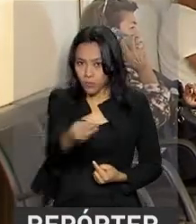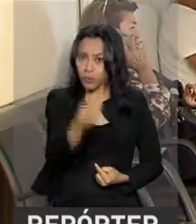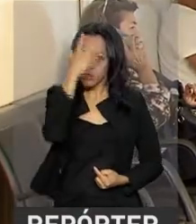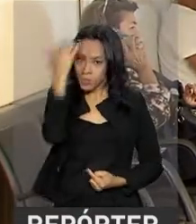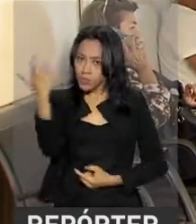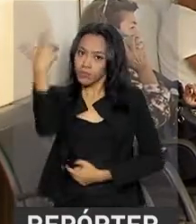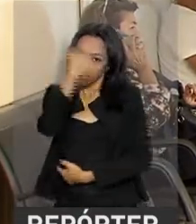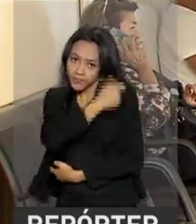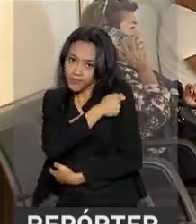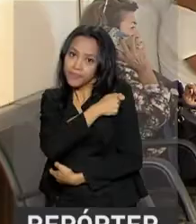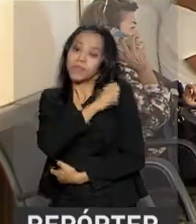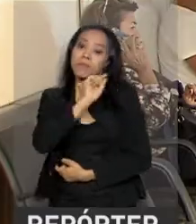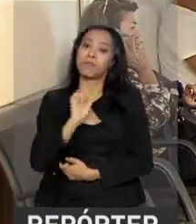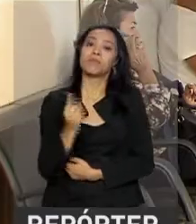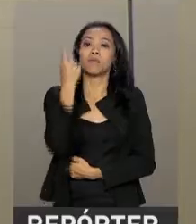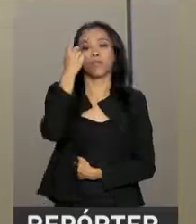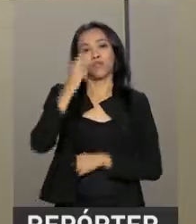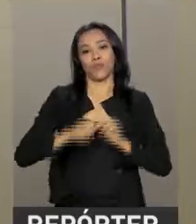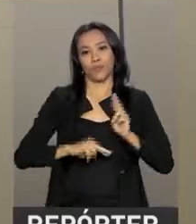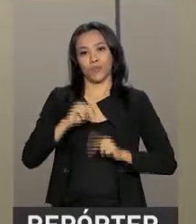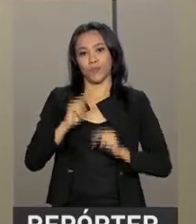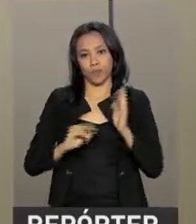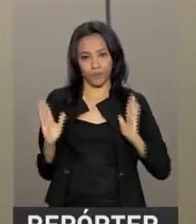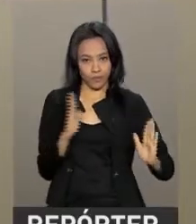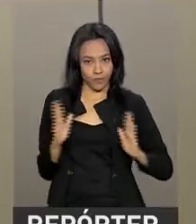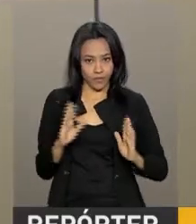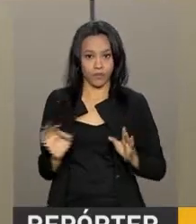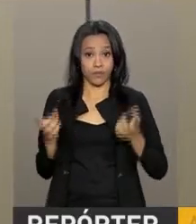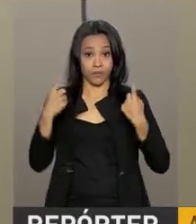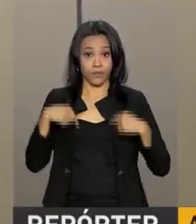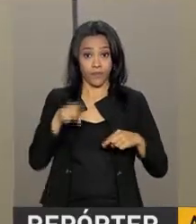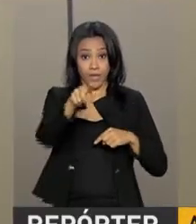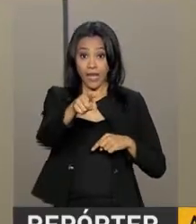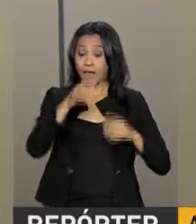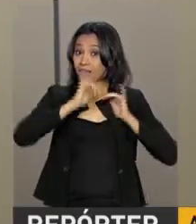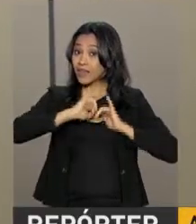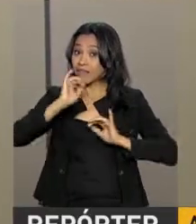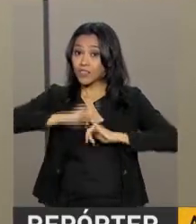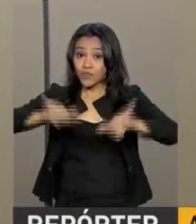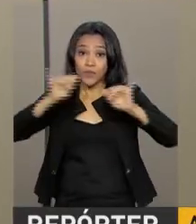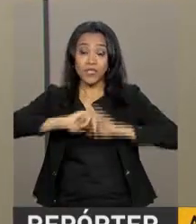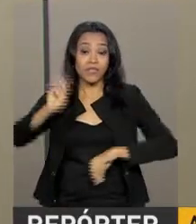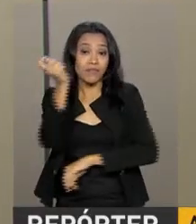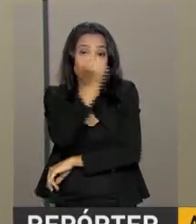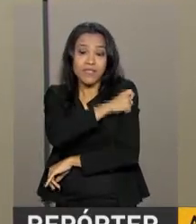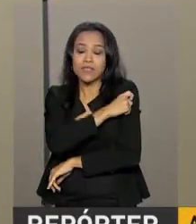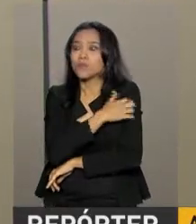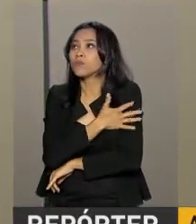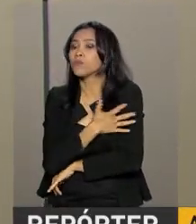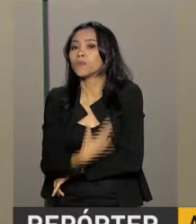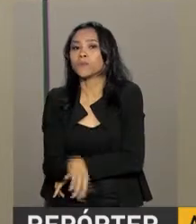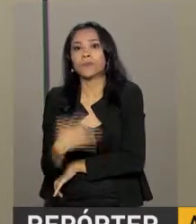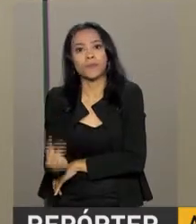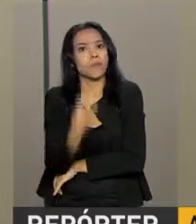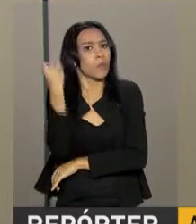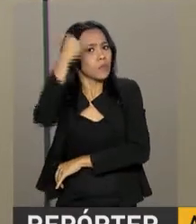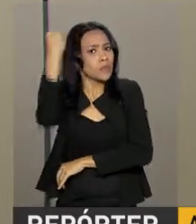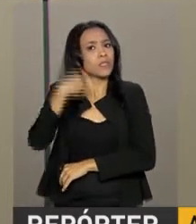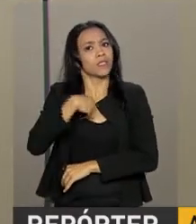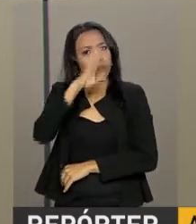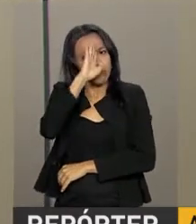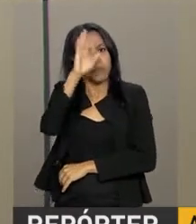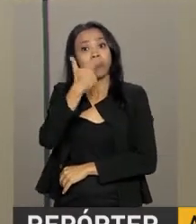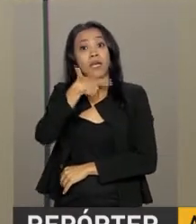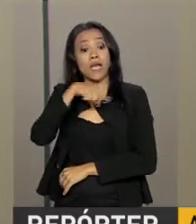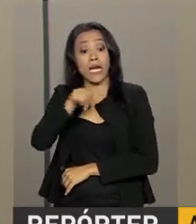em 1º de junho essa é uma vacinação extremamente importante porque ela vai permitir que a população principalmente aqueles